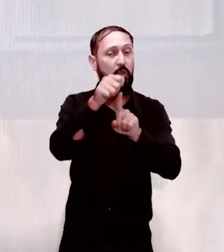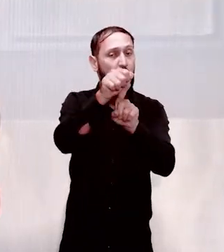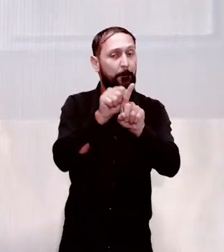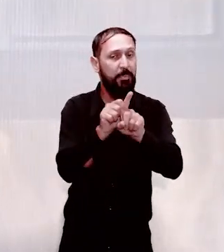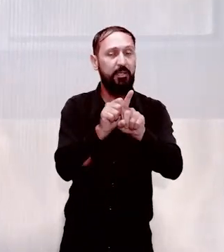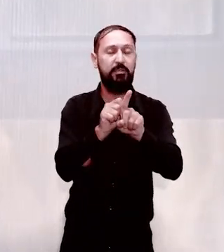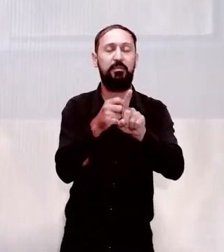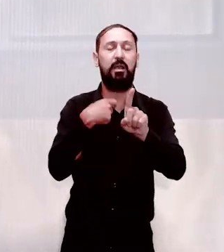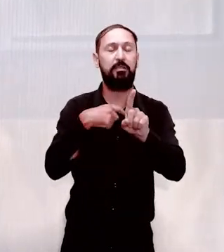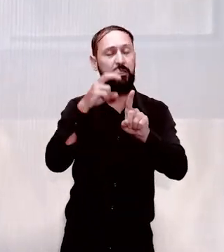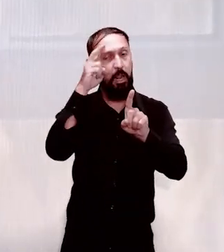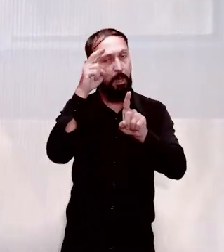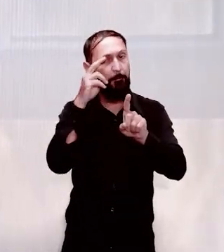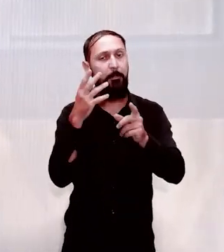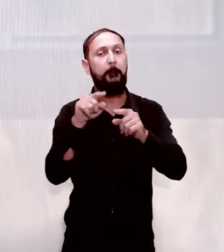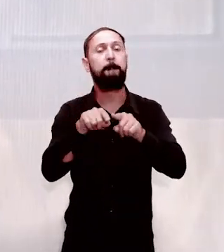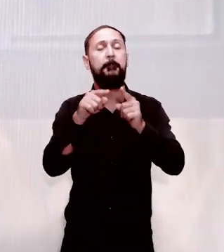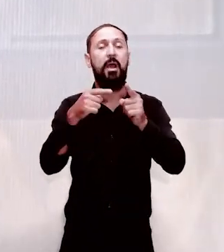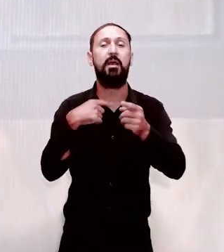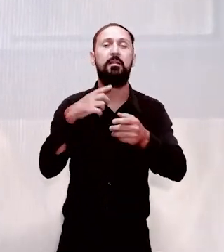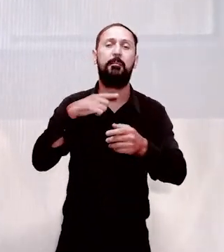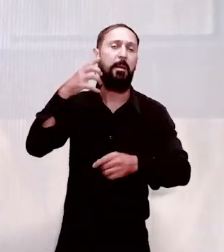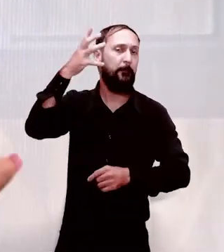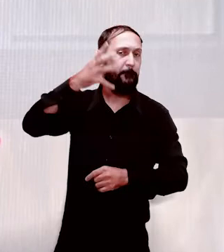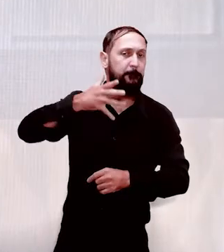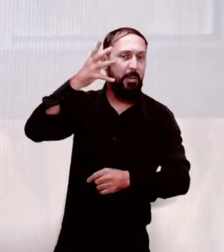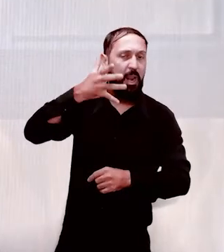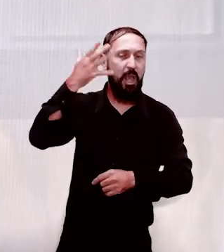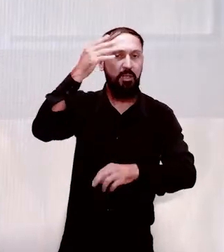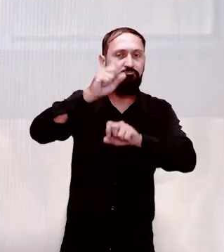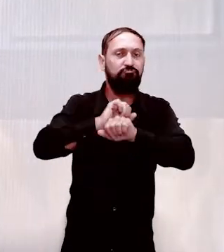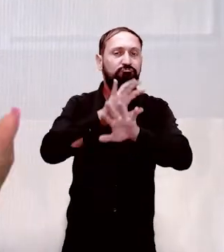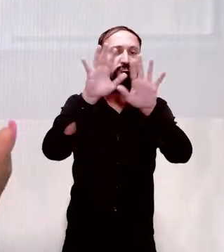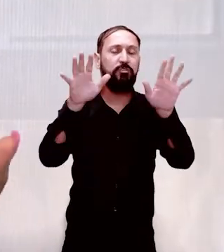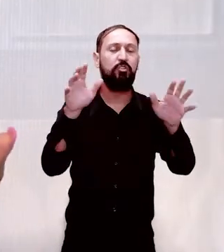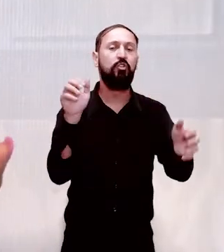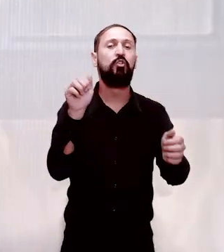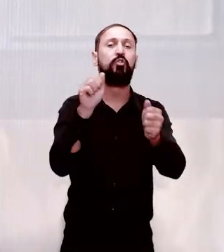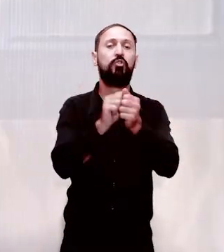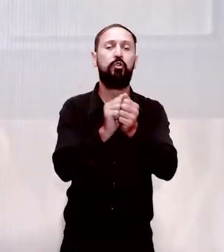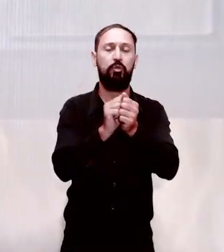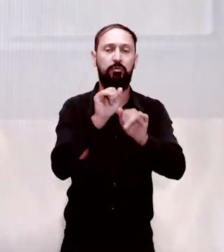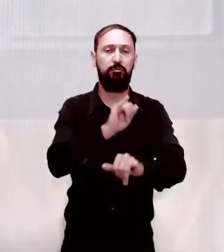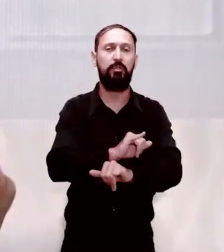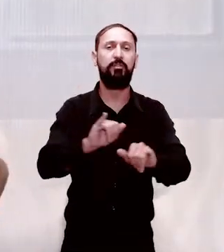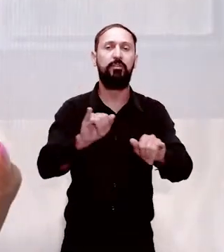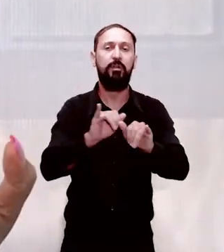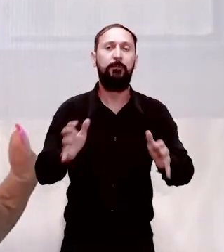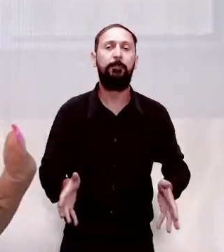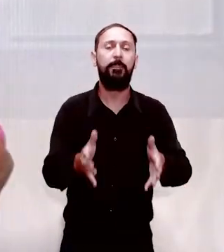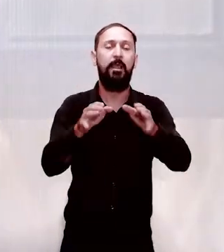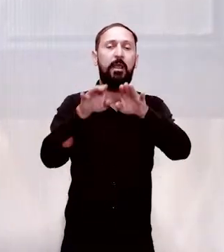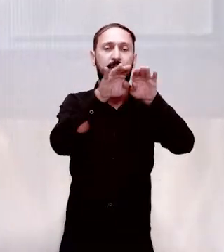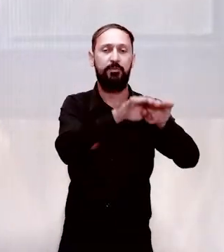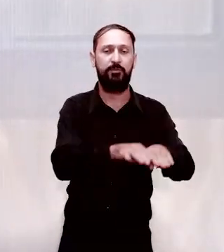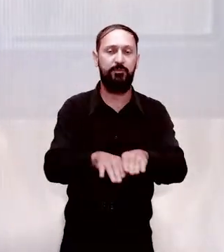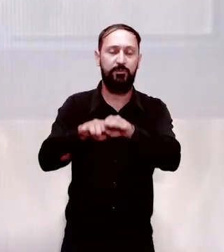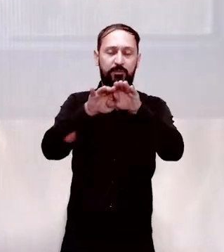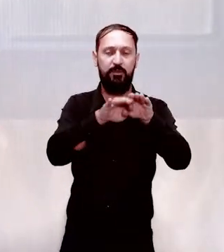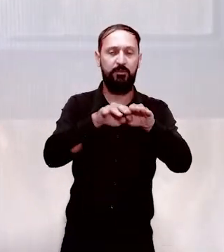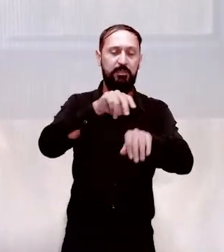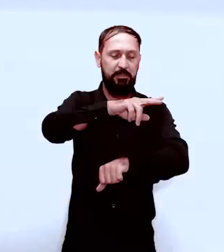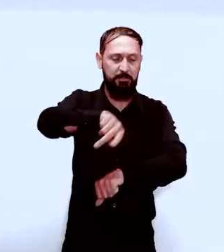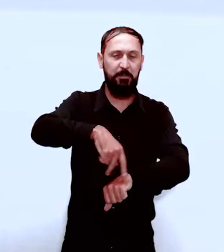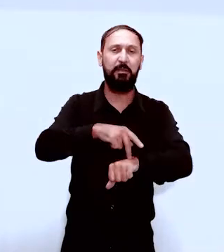só no mês, mas existe o mês, a gente enfatiza, ouvir mais palestras, compreender mais e juntos promoverem a